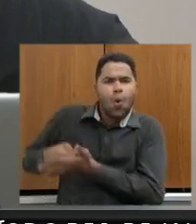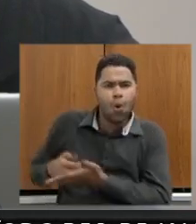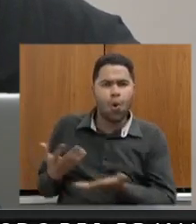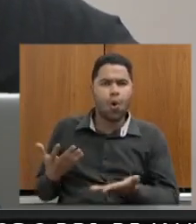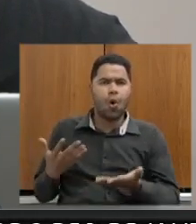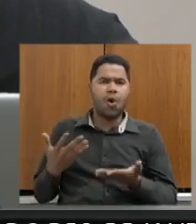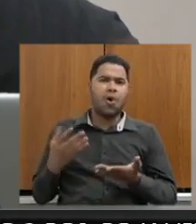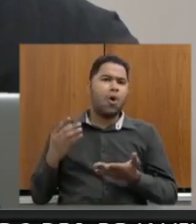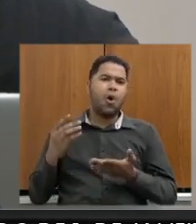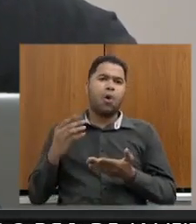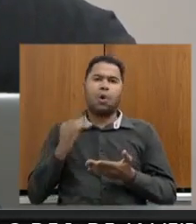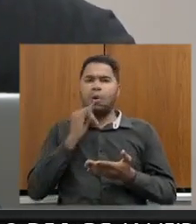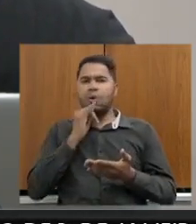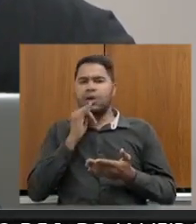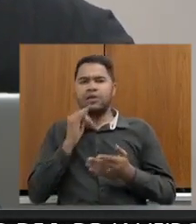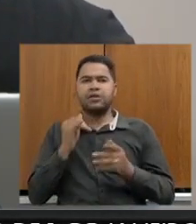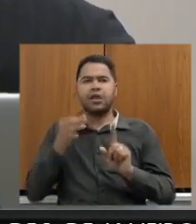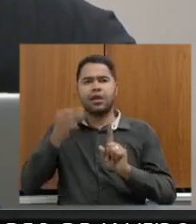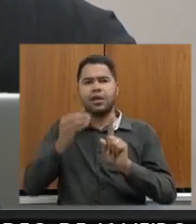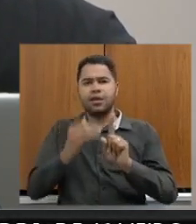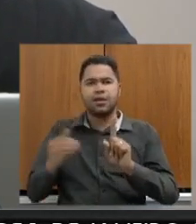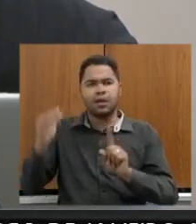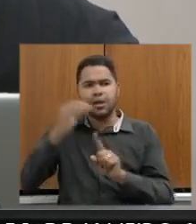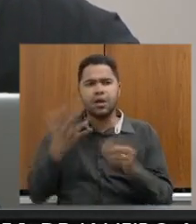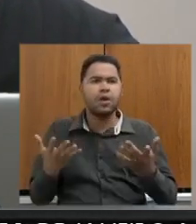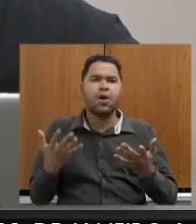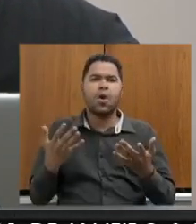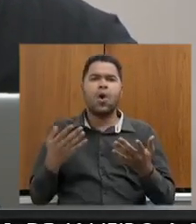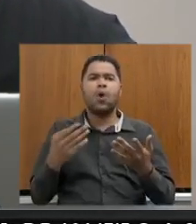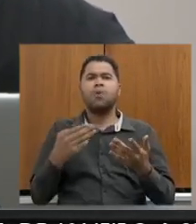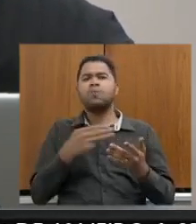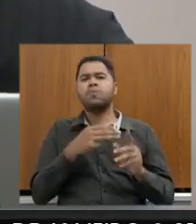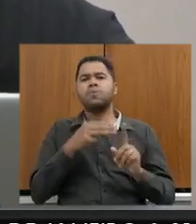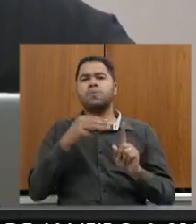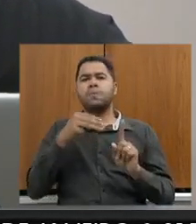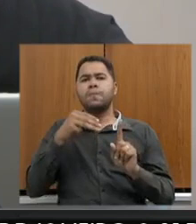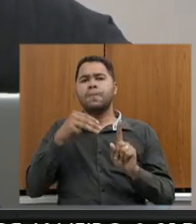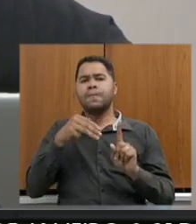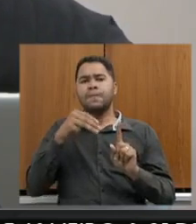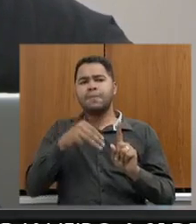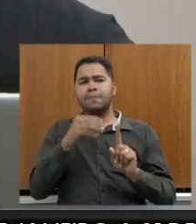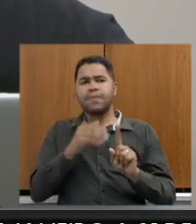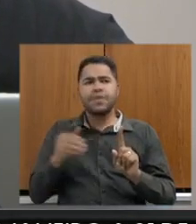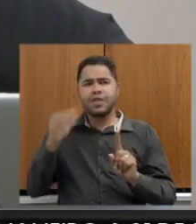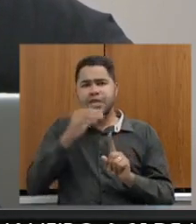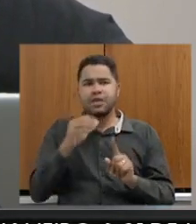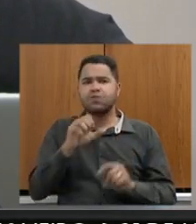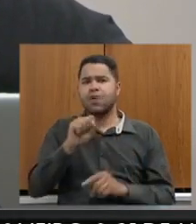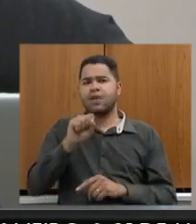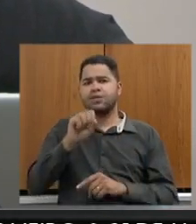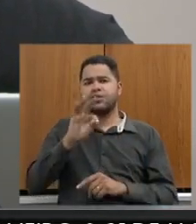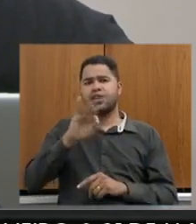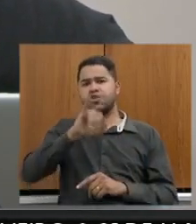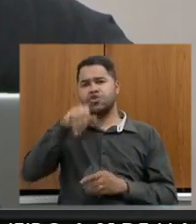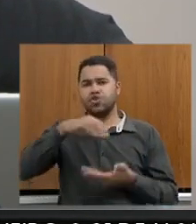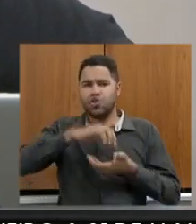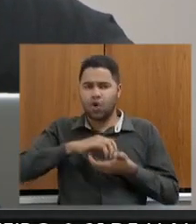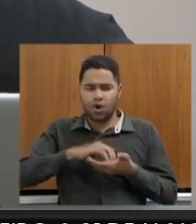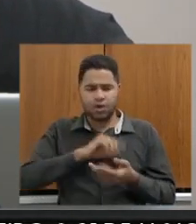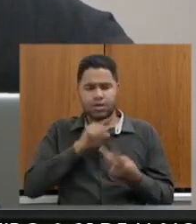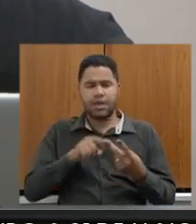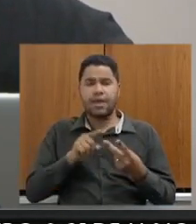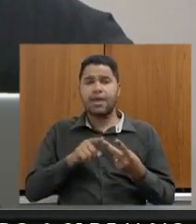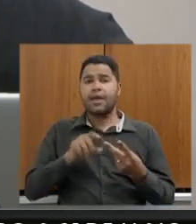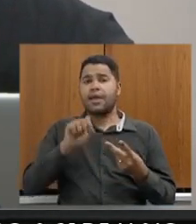juízes embargador Ministro STJ STF nós não podemos então com a